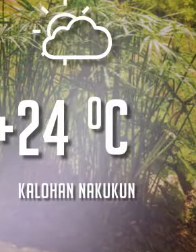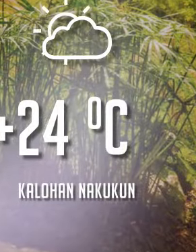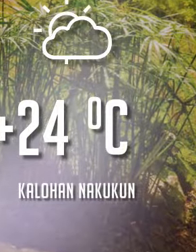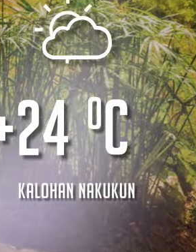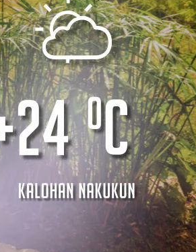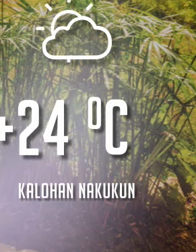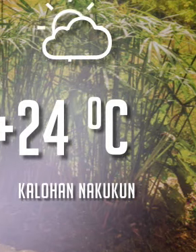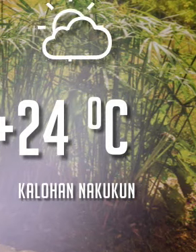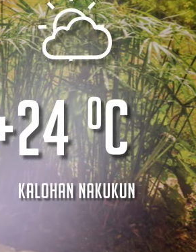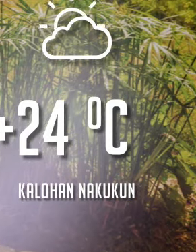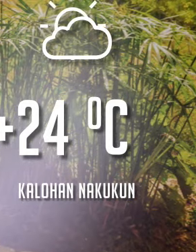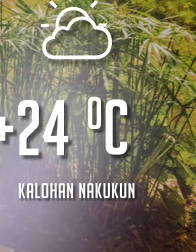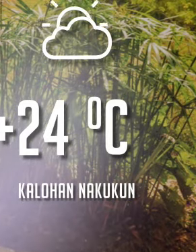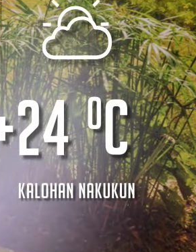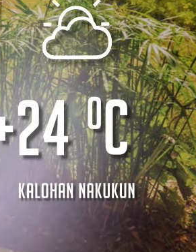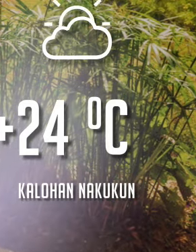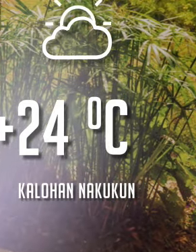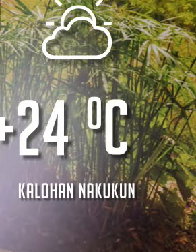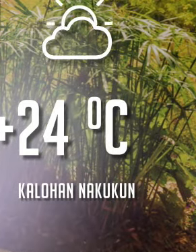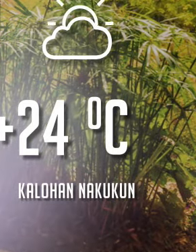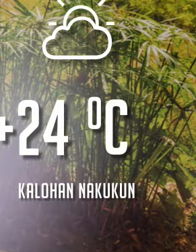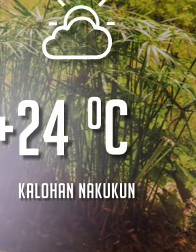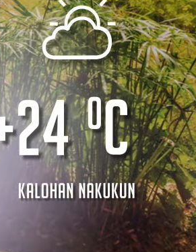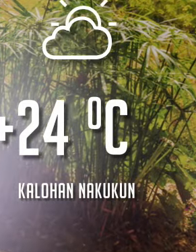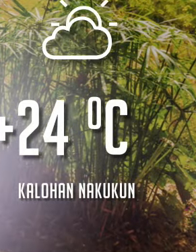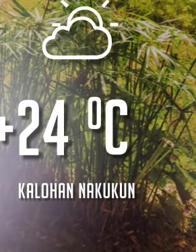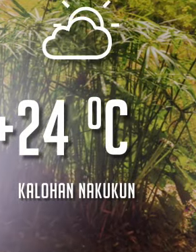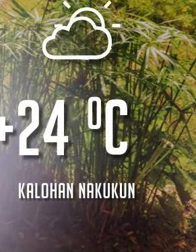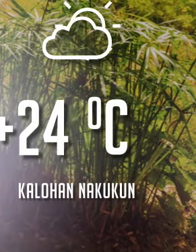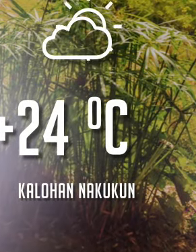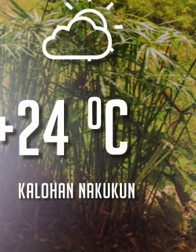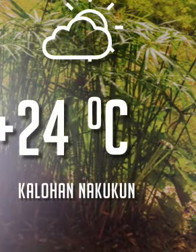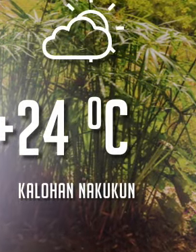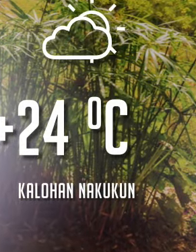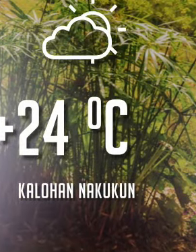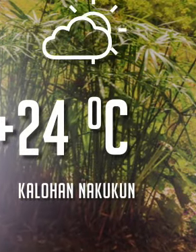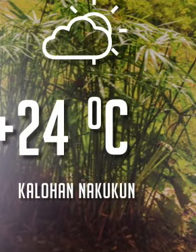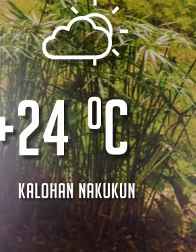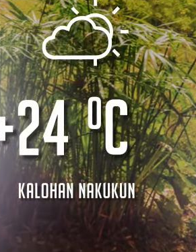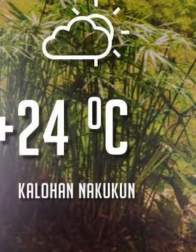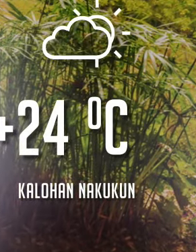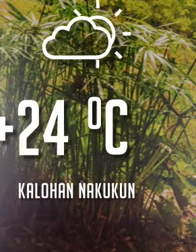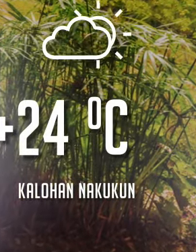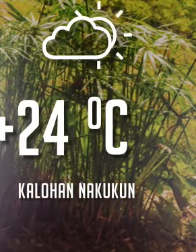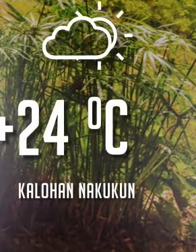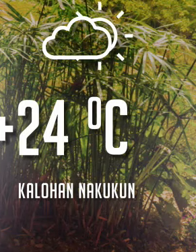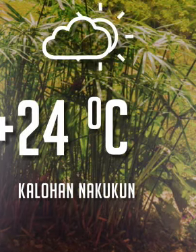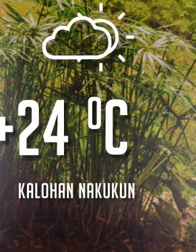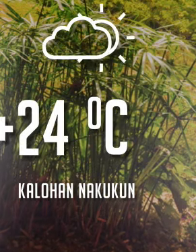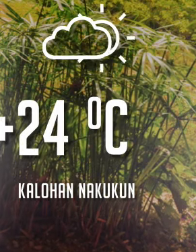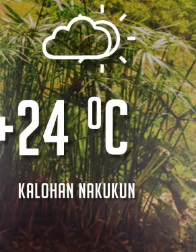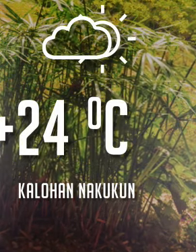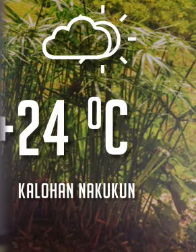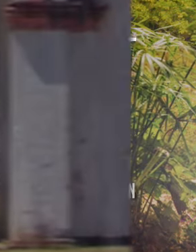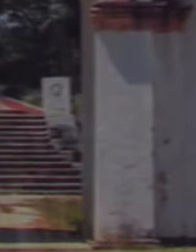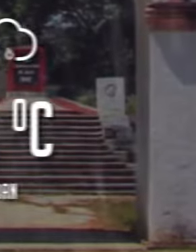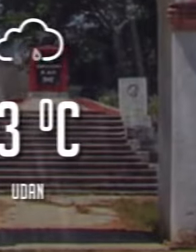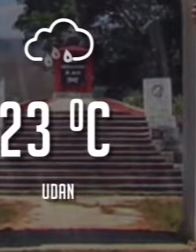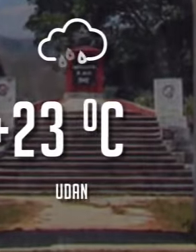Iha ikusi udang, los palus no vikeke kalohang nakukong.